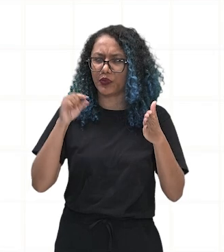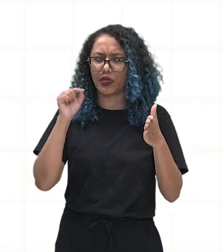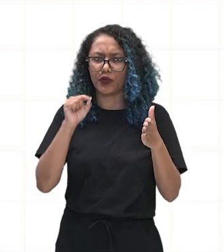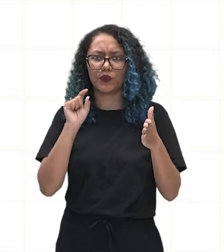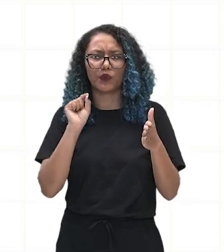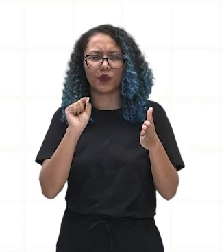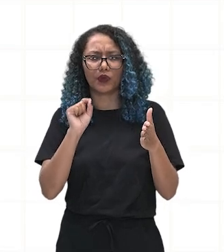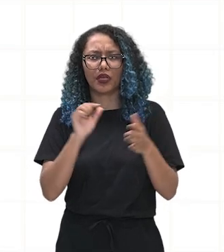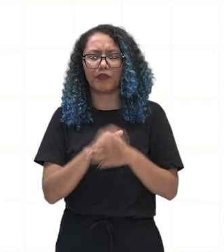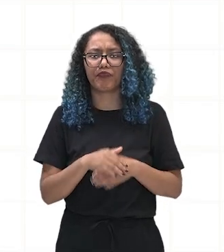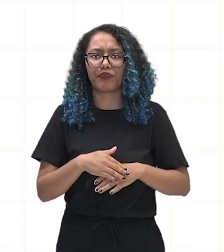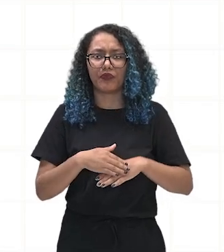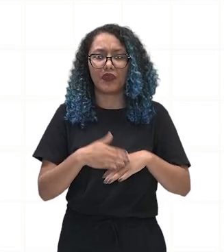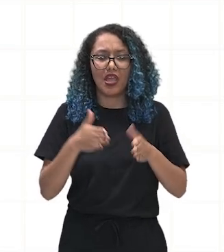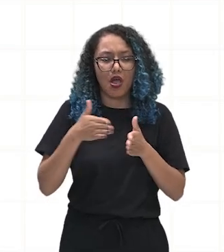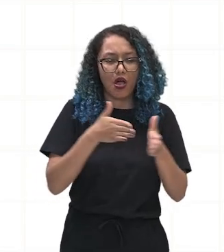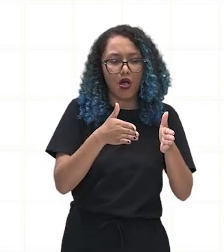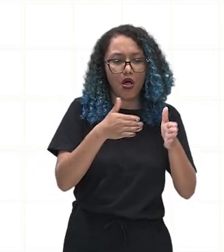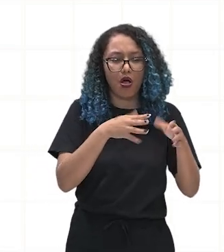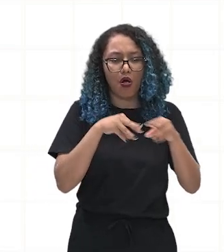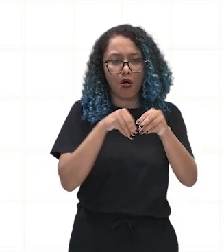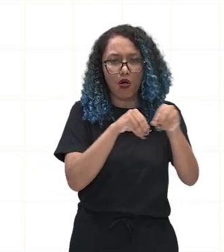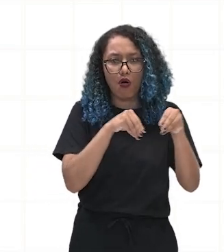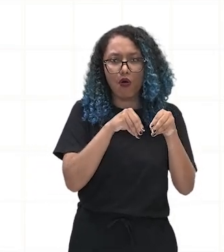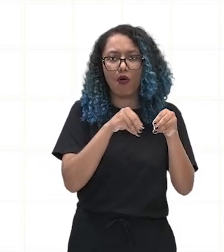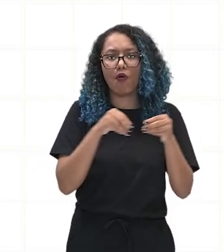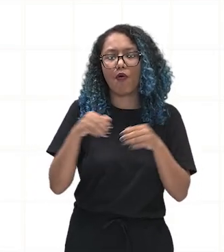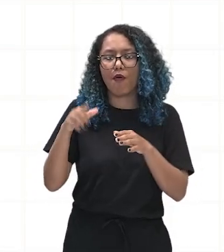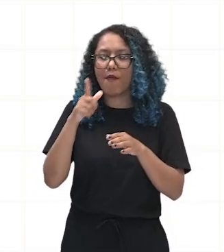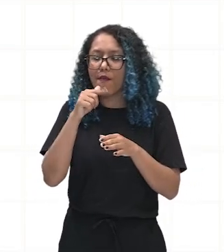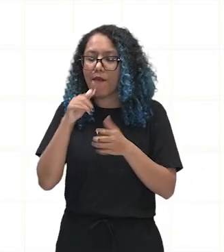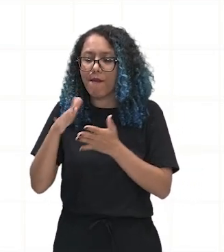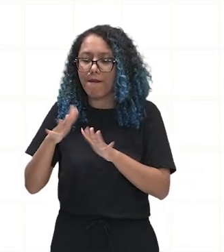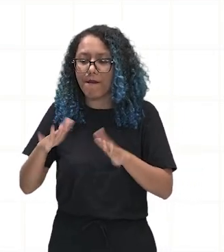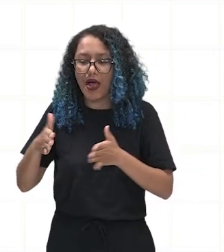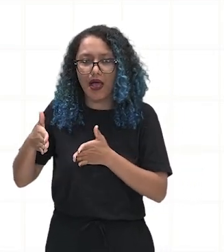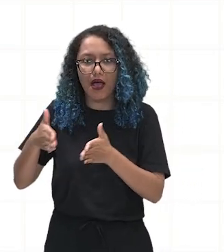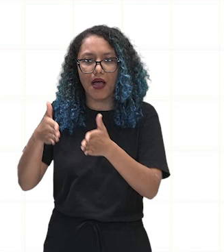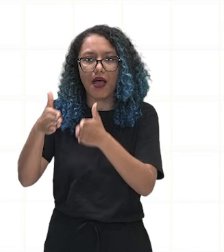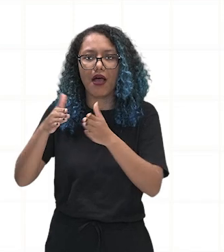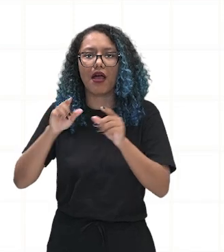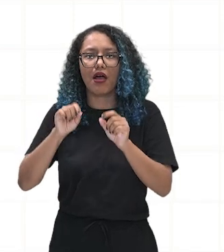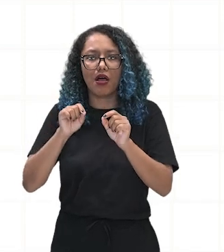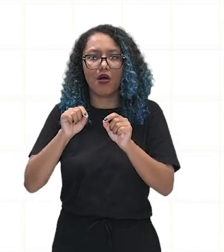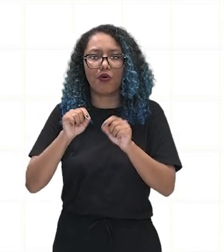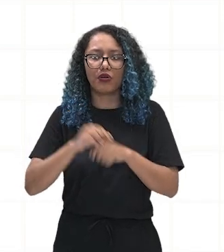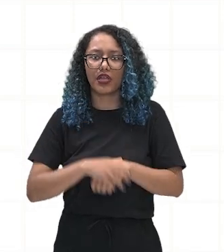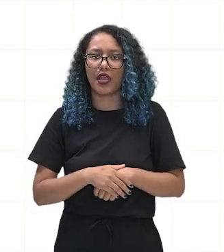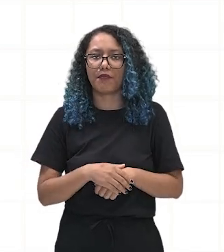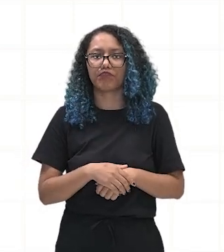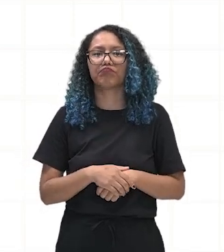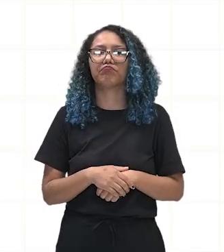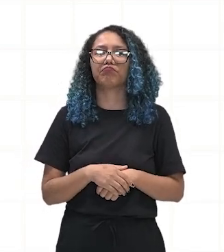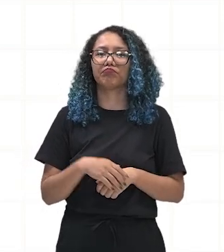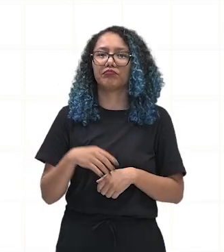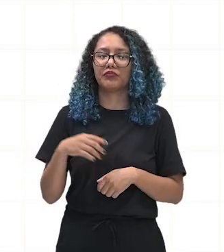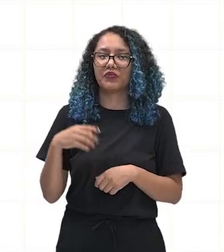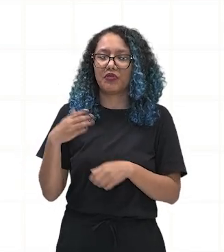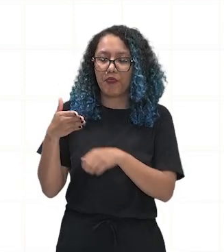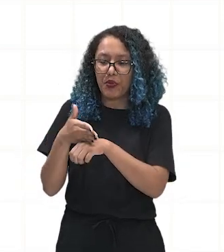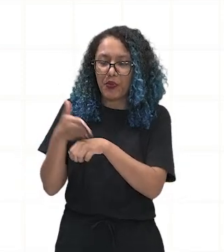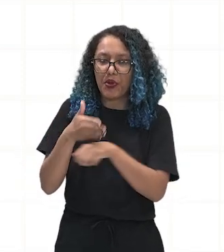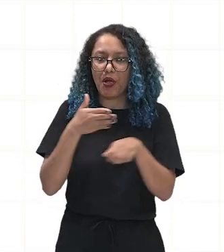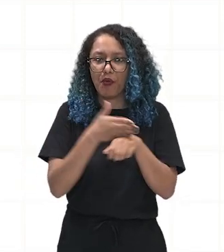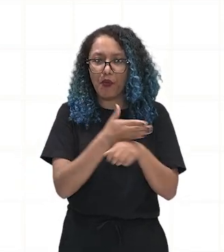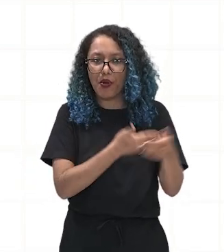os mares estavam movimentados com o comércio. As pessoas trocavam ali mercadorias